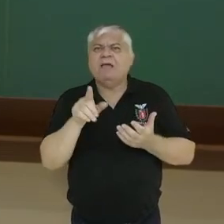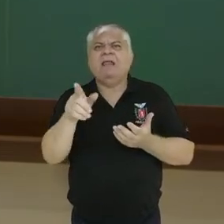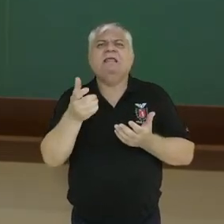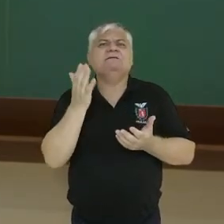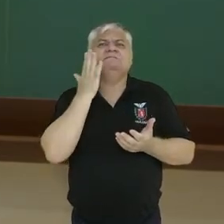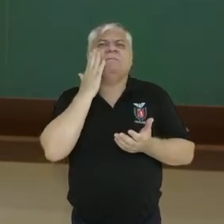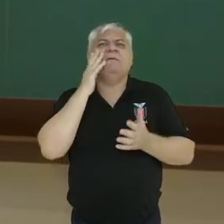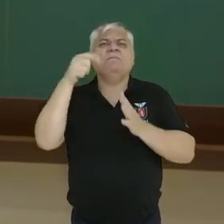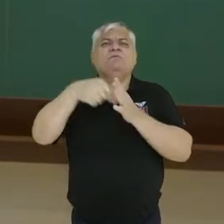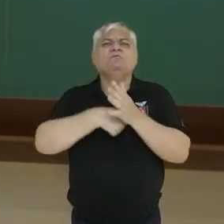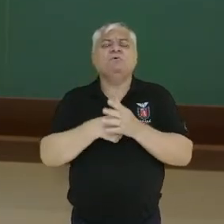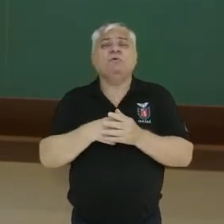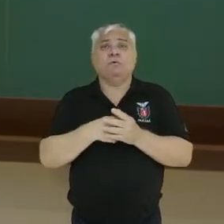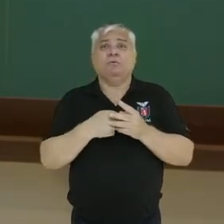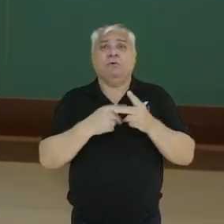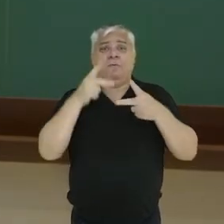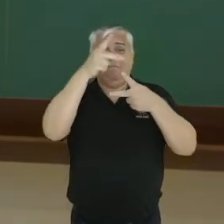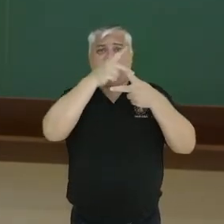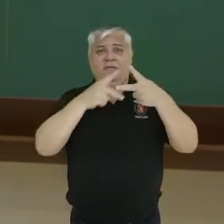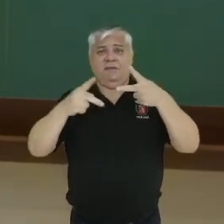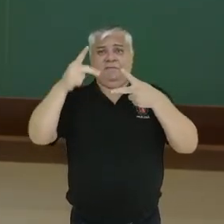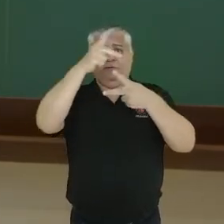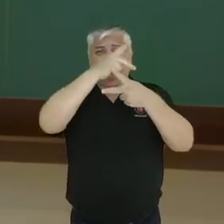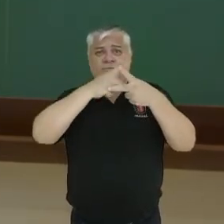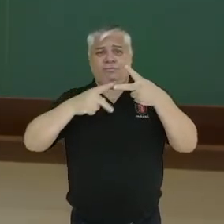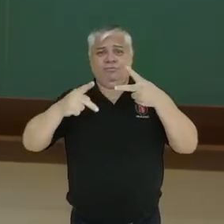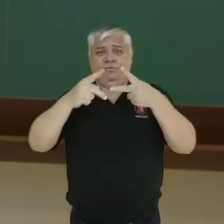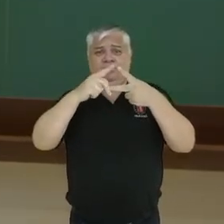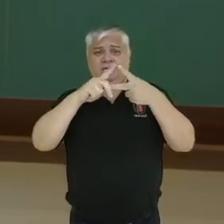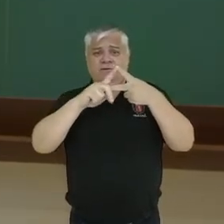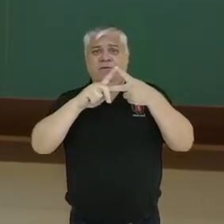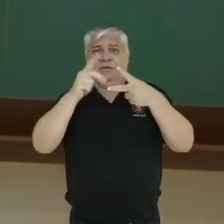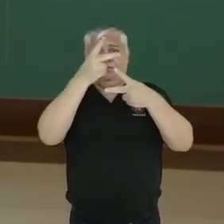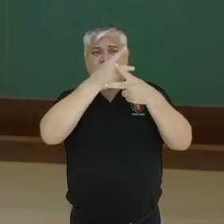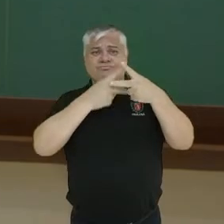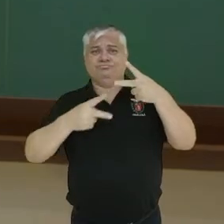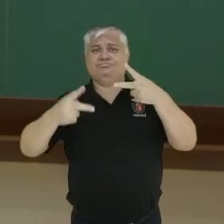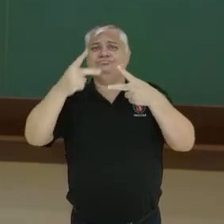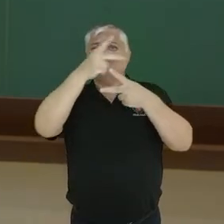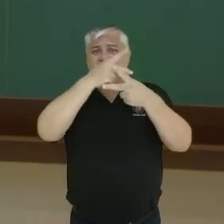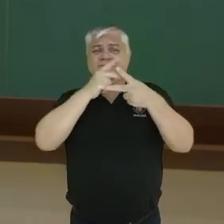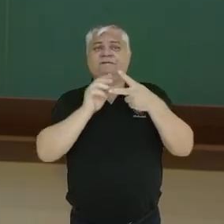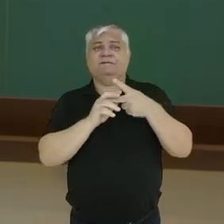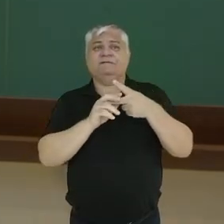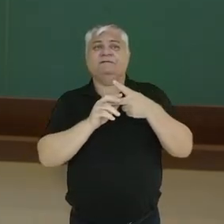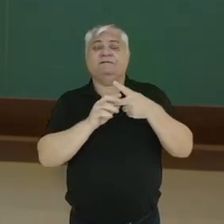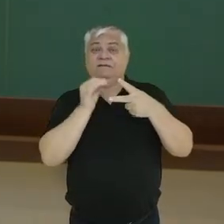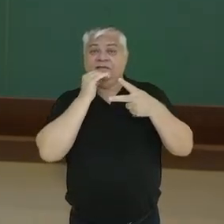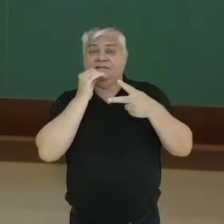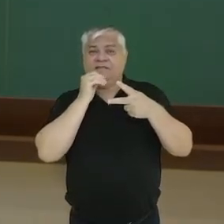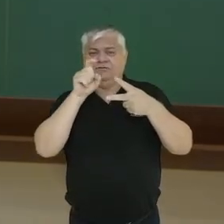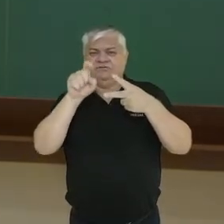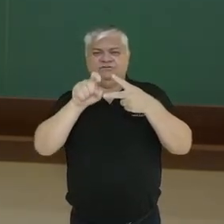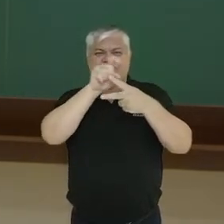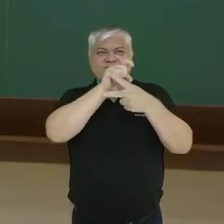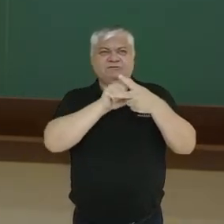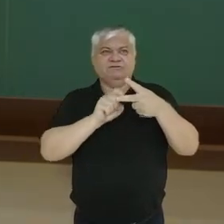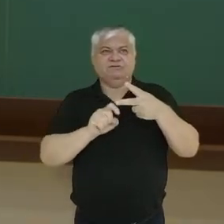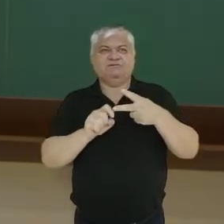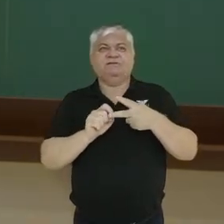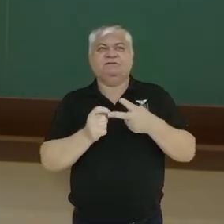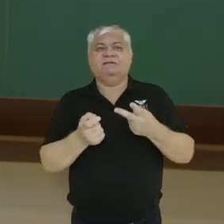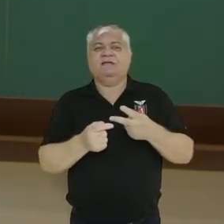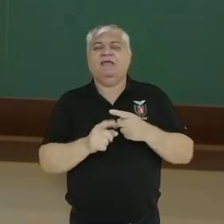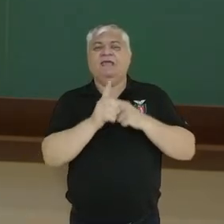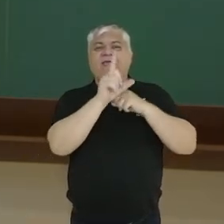O perímetro. O perímetro é a soma de todos os lados. E o x que eu encontrei é o lado. Então, x mais x mais x, 10 mais